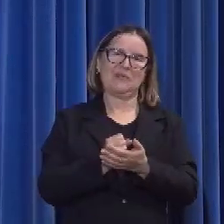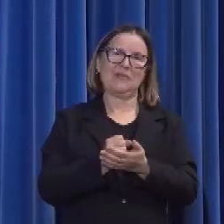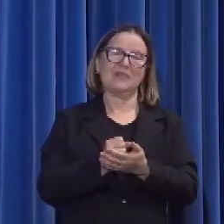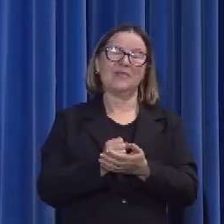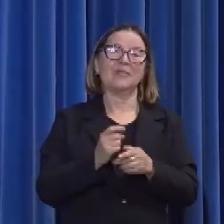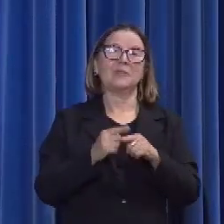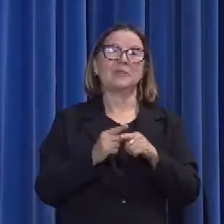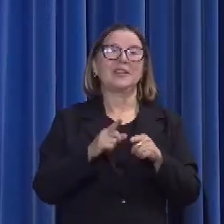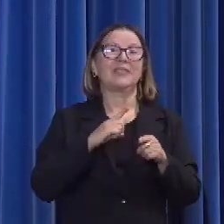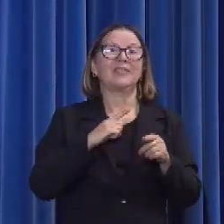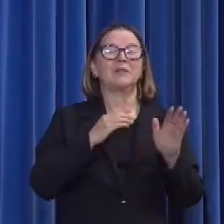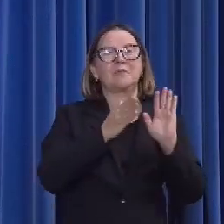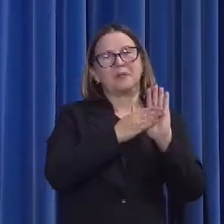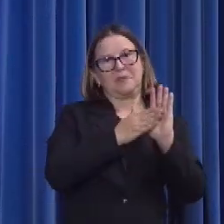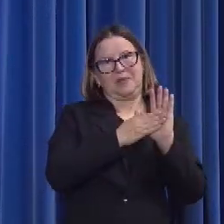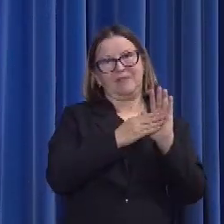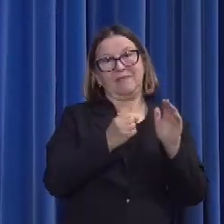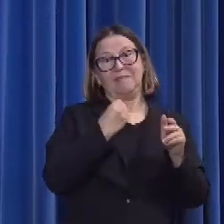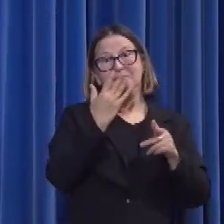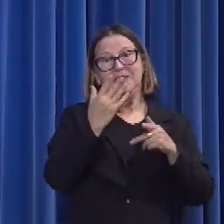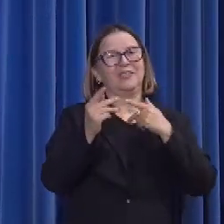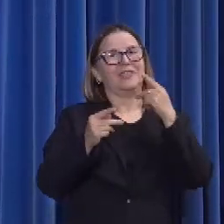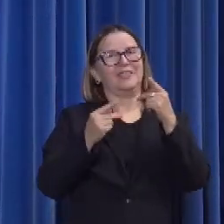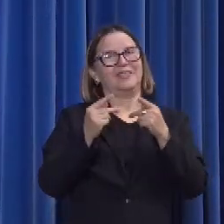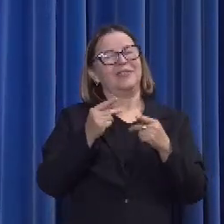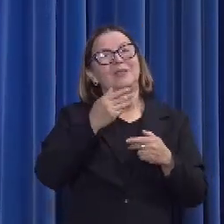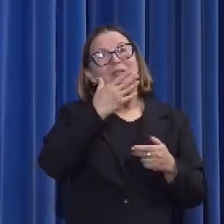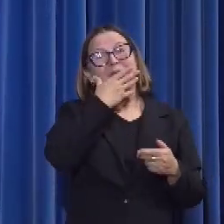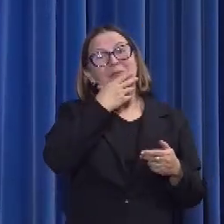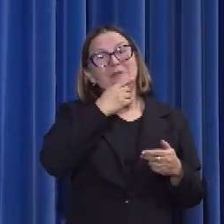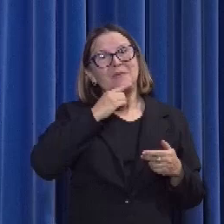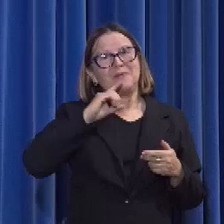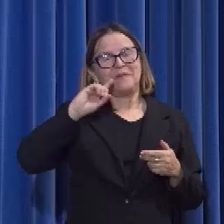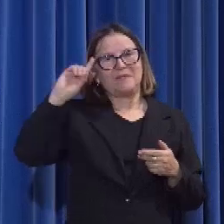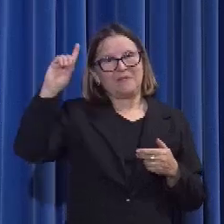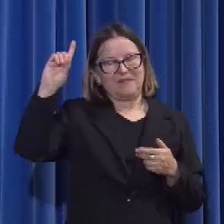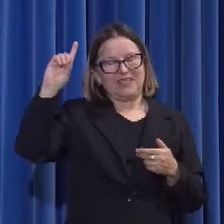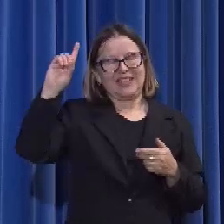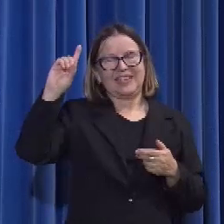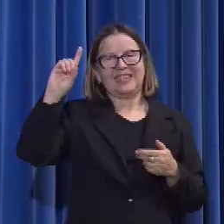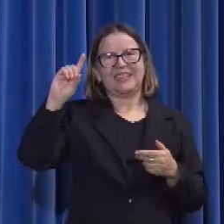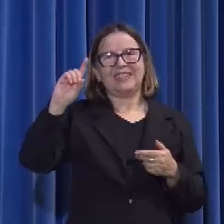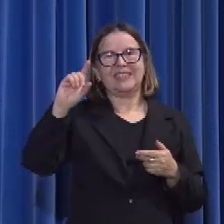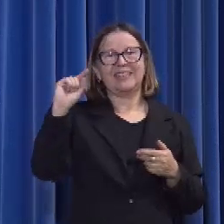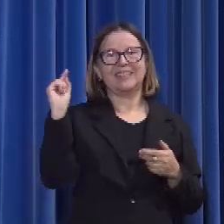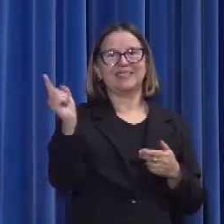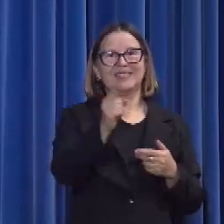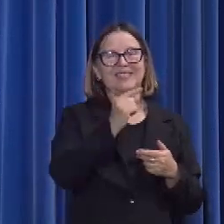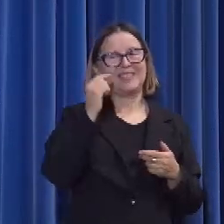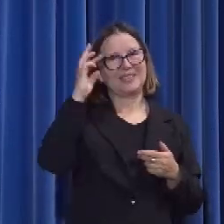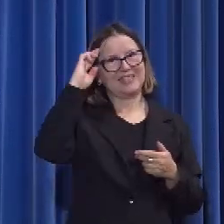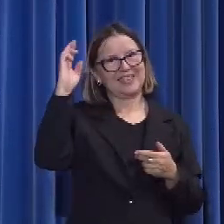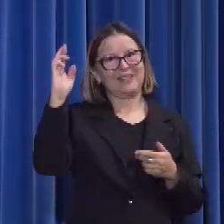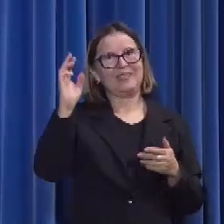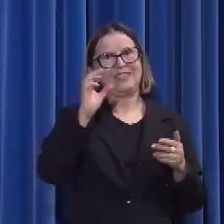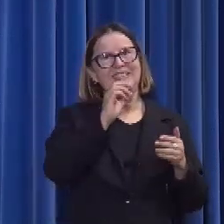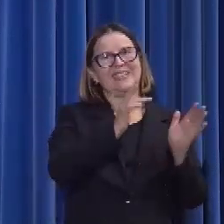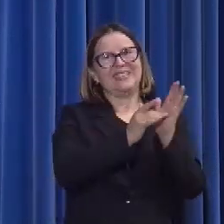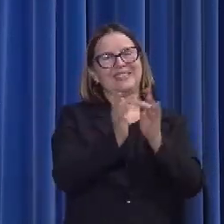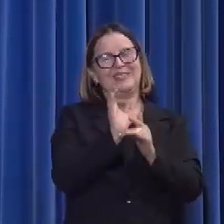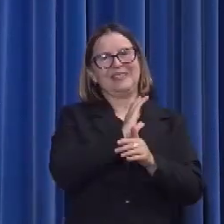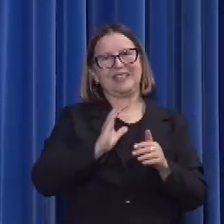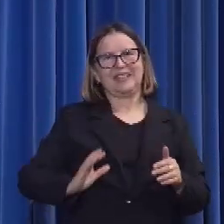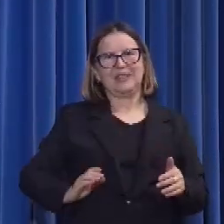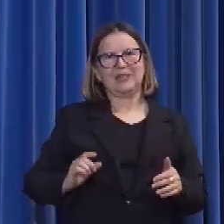nos regenerou para uma viva esperança. Uma viva esperança. E essa viva esperança não